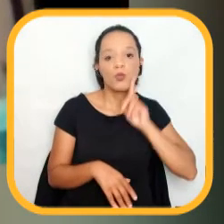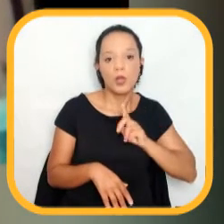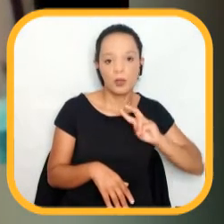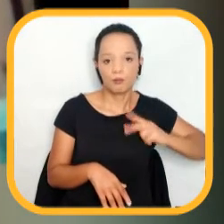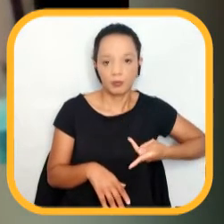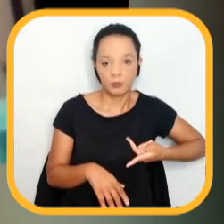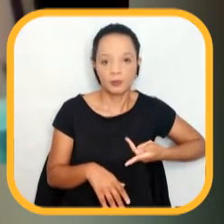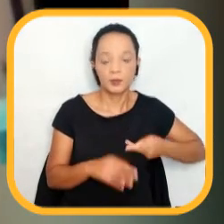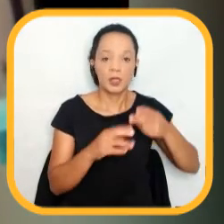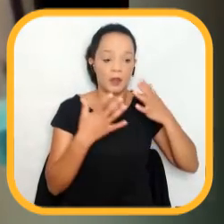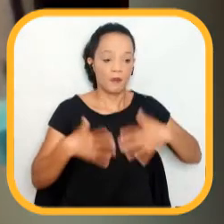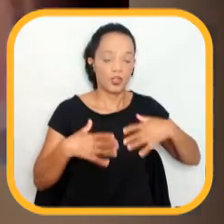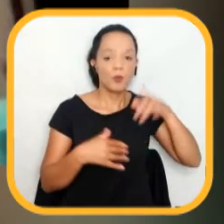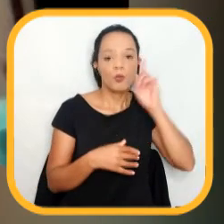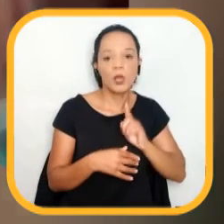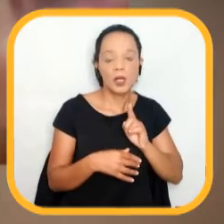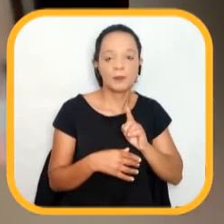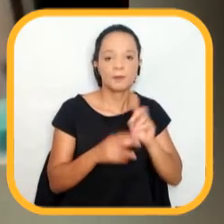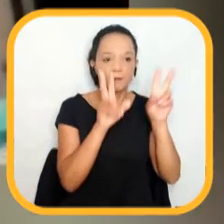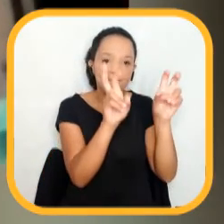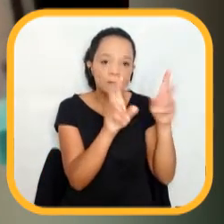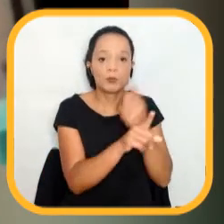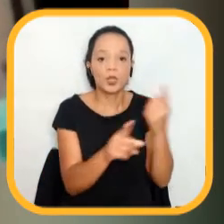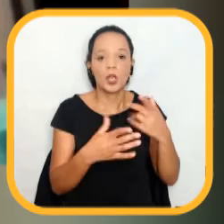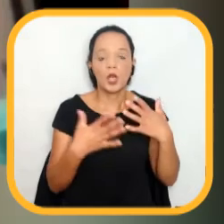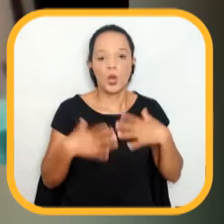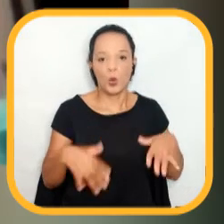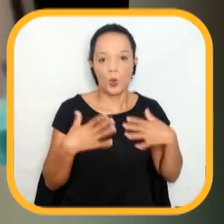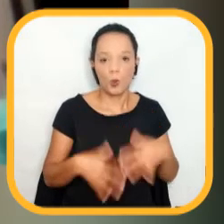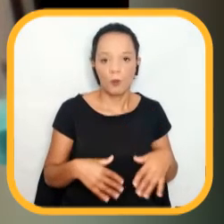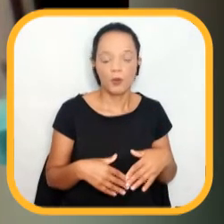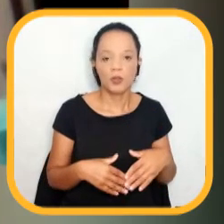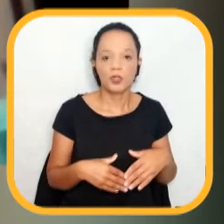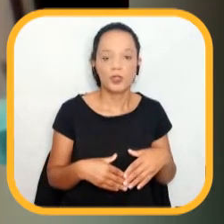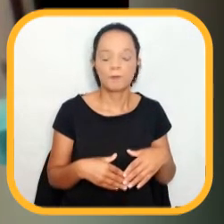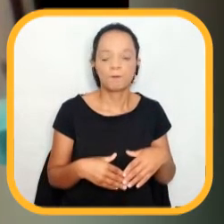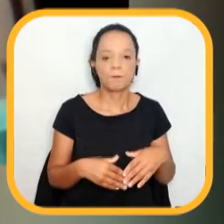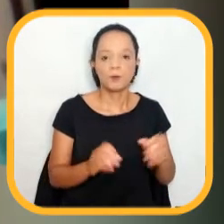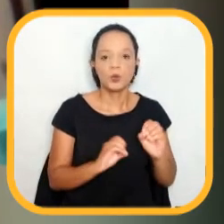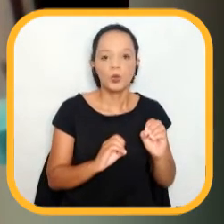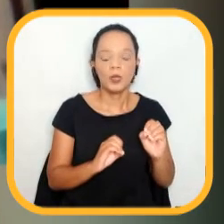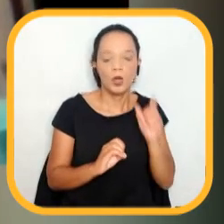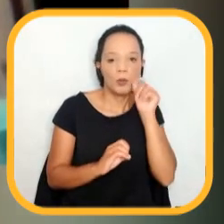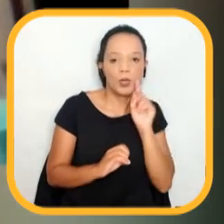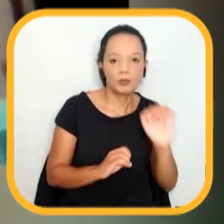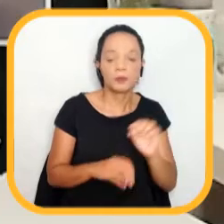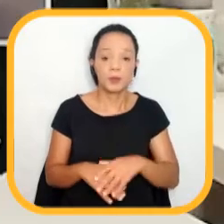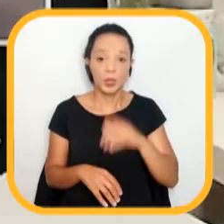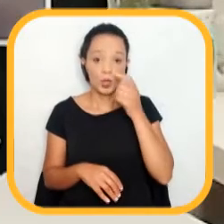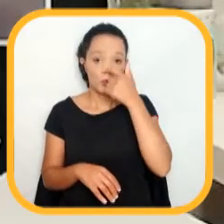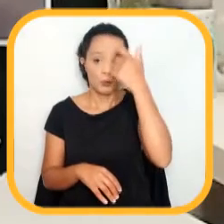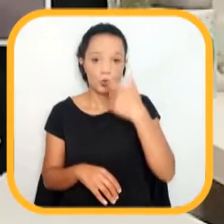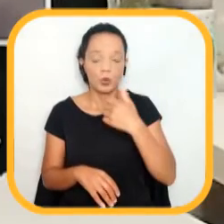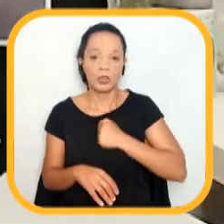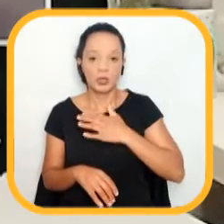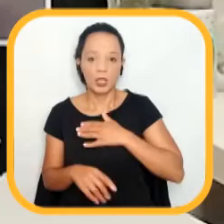mulher. O que vestir de mulher tem de ser posto muito em aspas, porque as roupas não têm propriamente um género. Uma